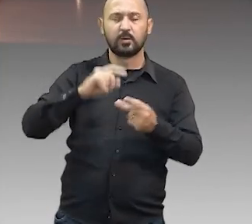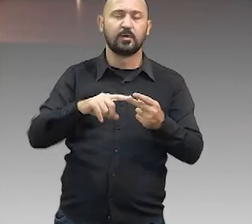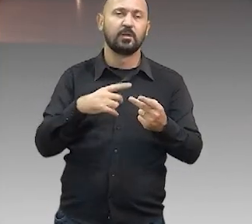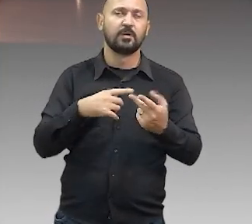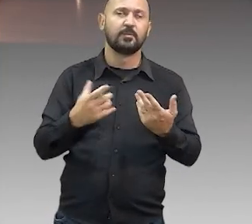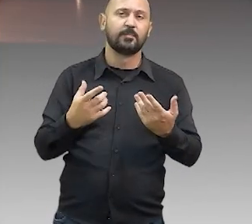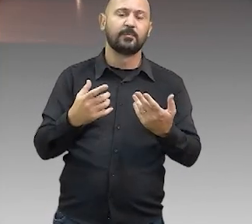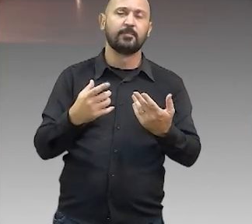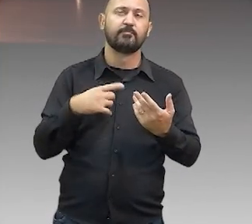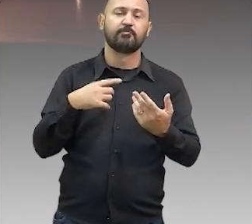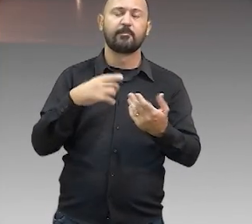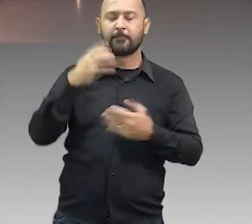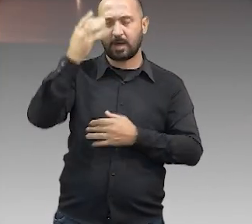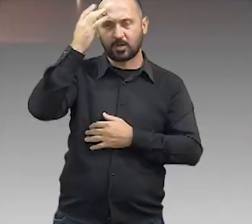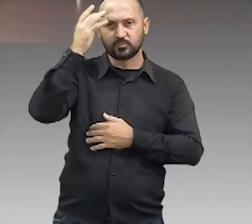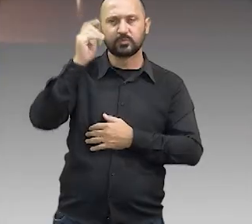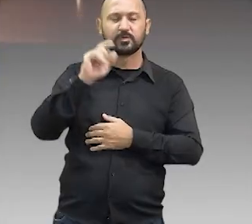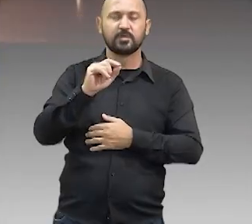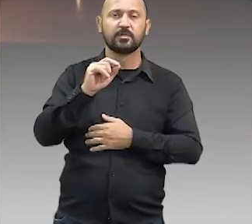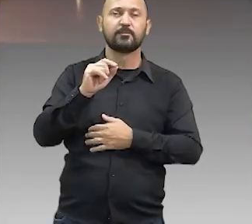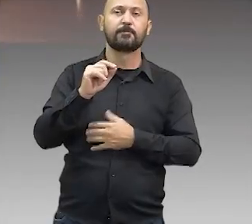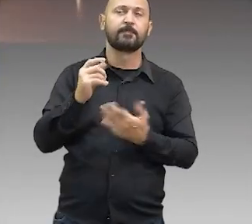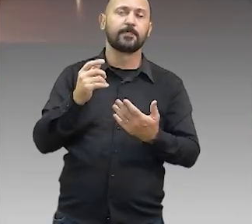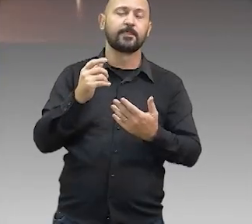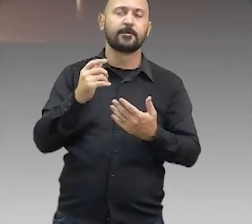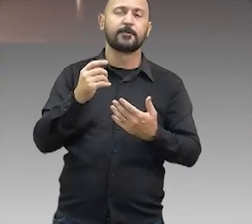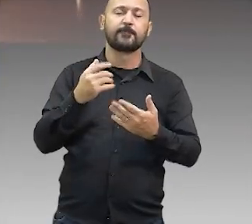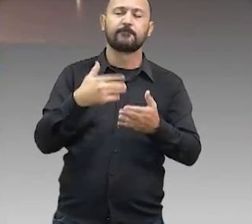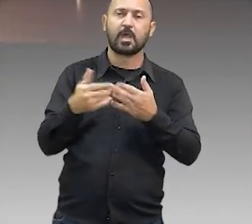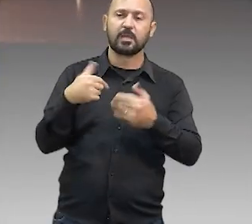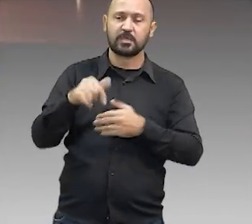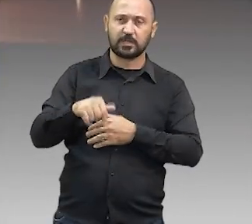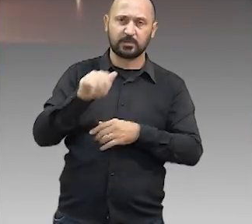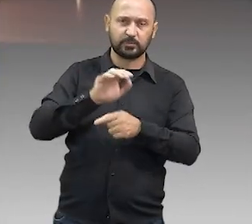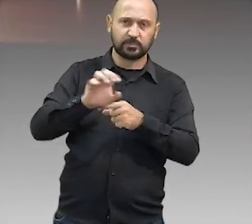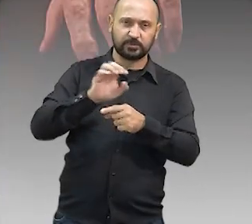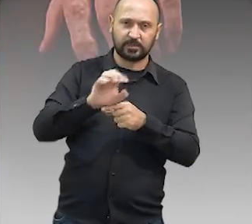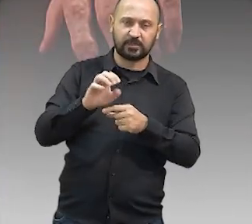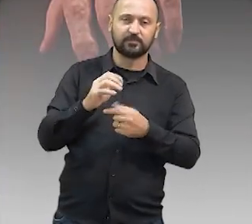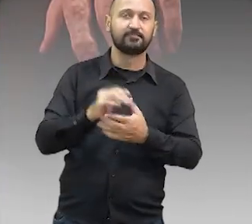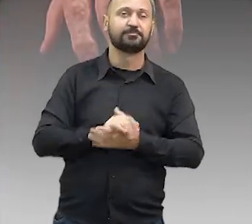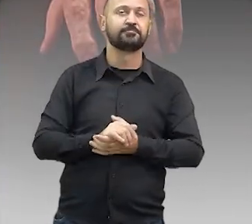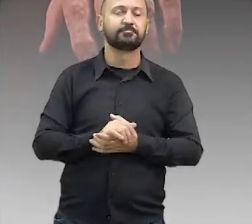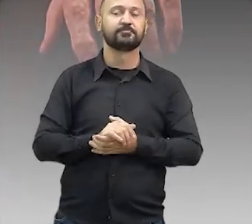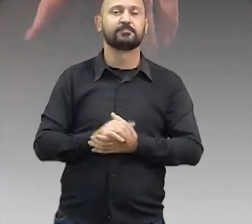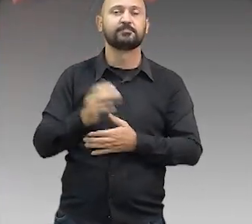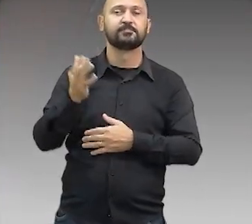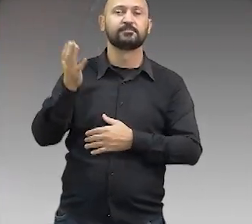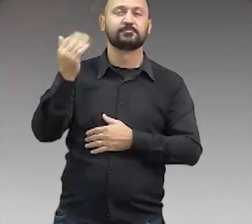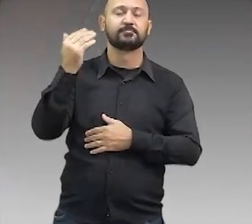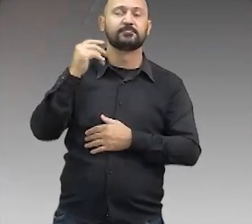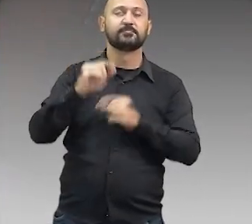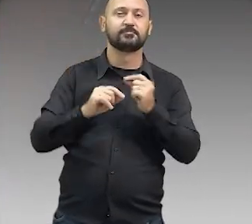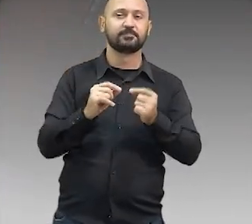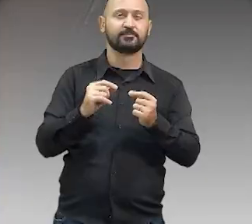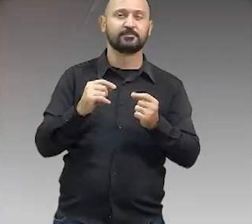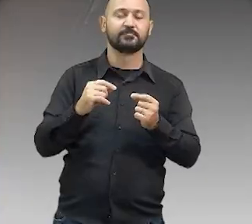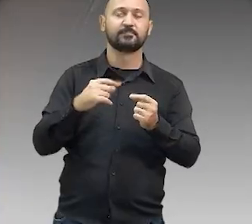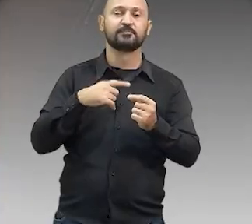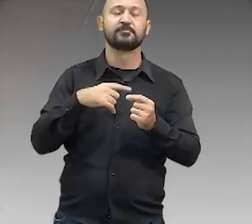sempre considero, e até o próprio Correio do Estado, na época,